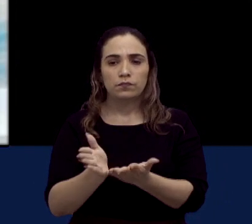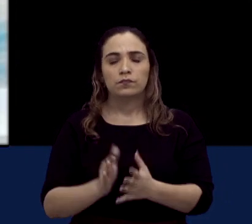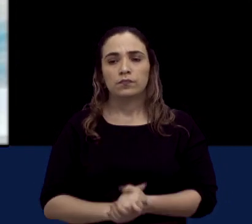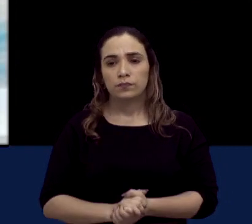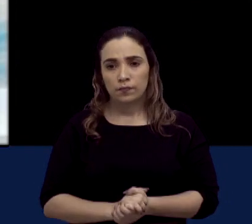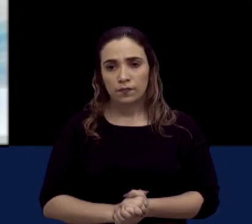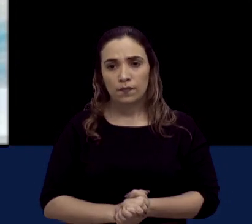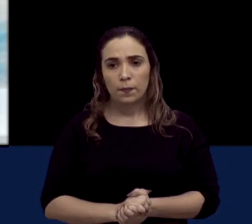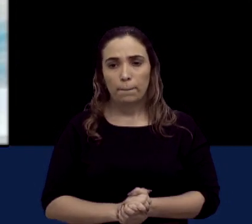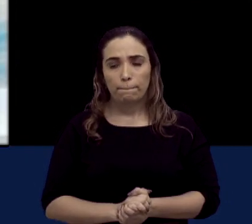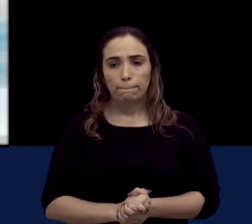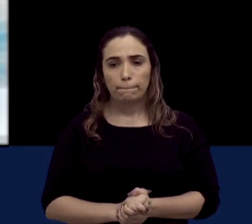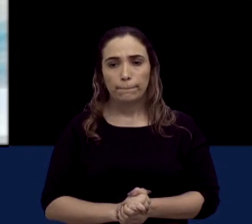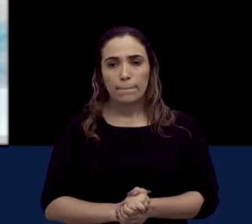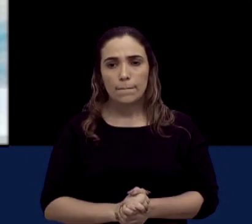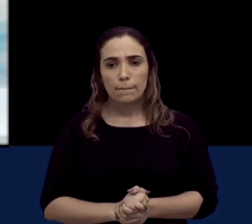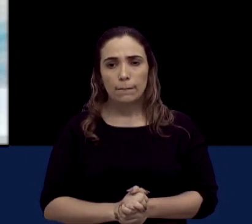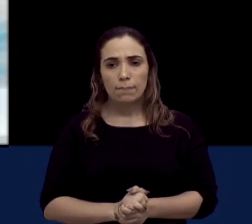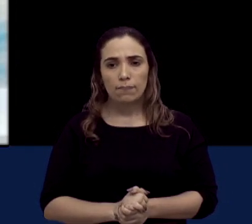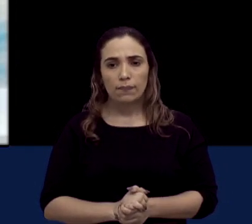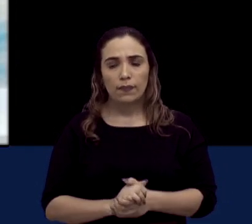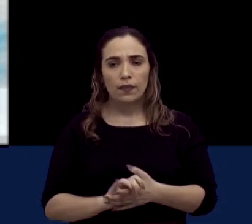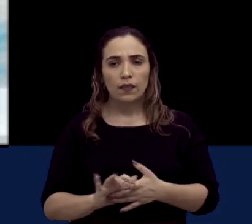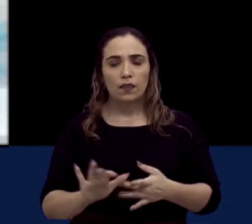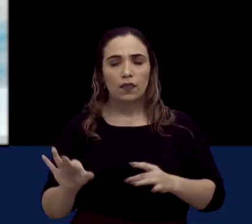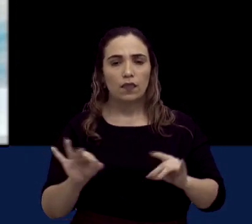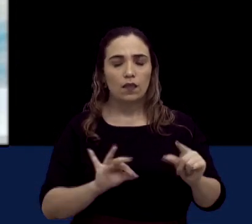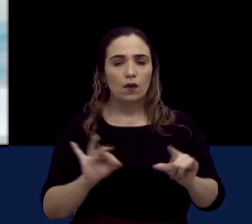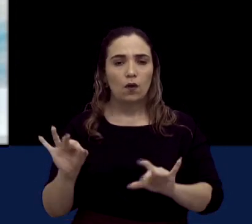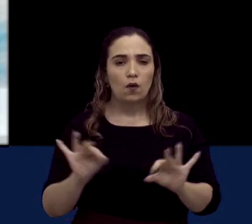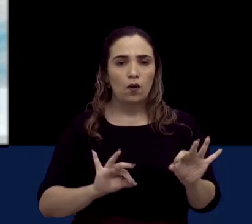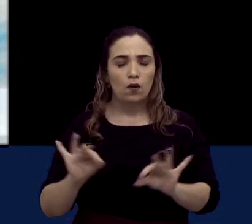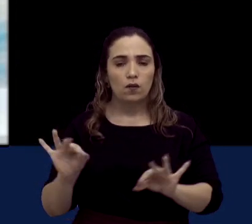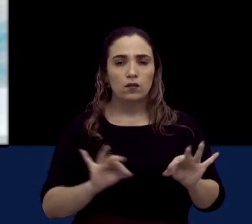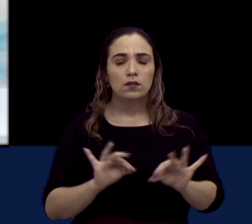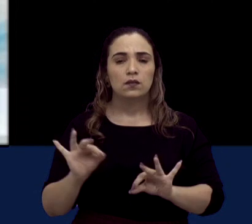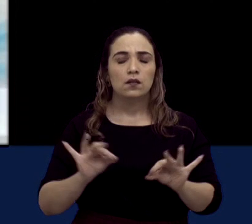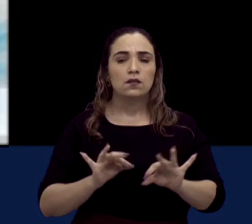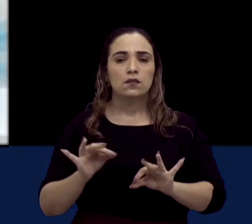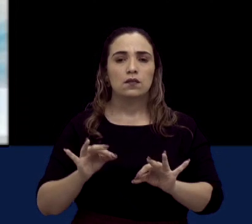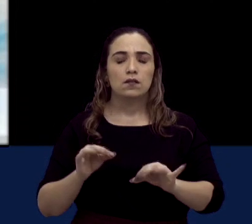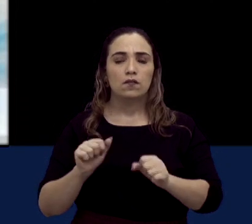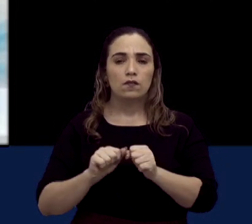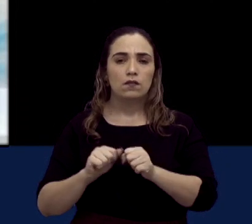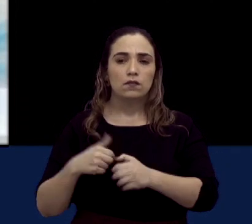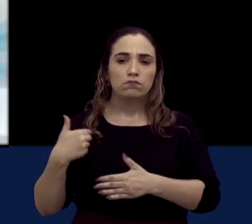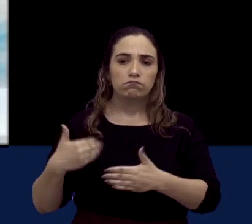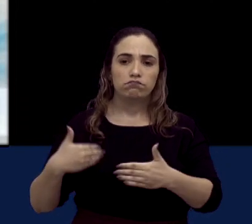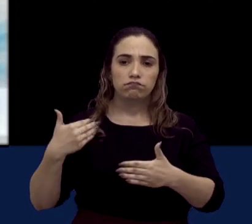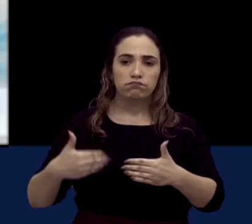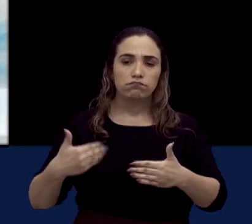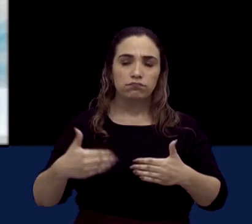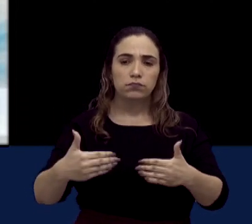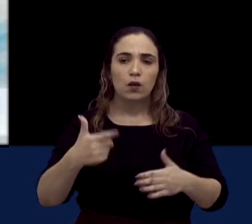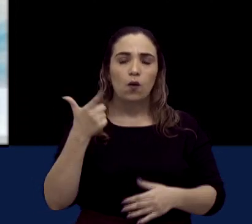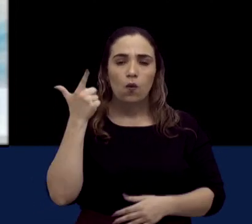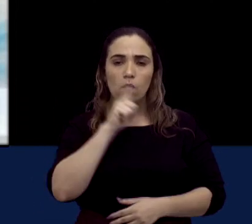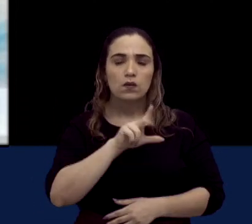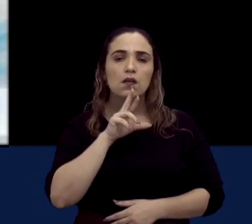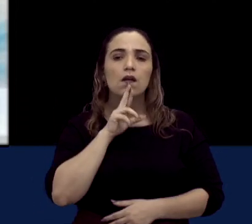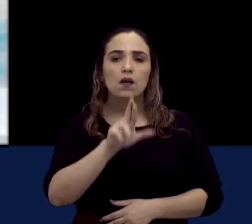organizações pudessem organizar melhor as suas atividades e, consequentemente, chegar a